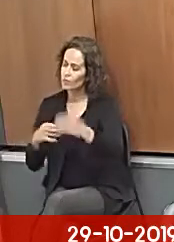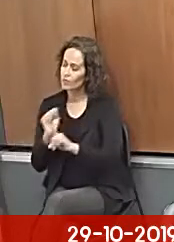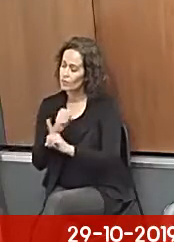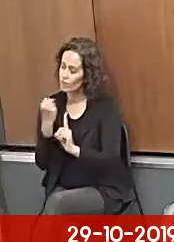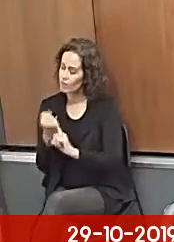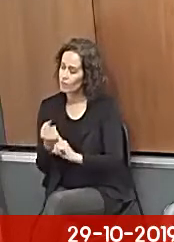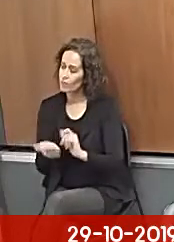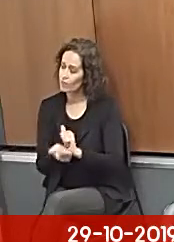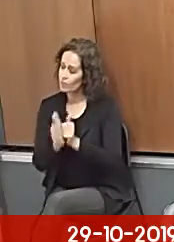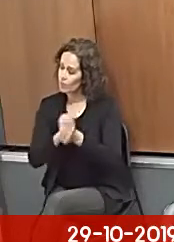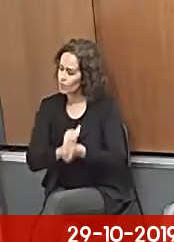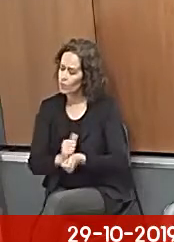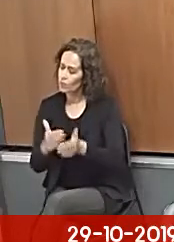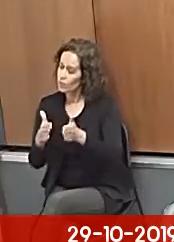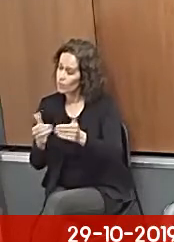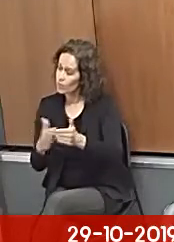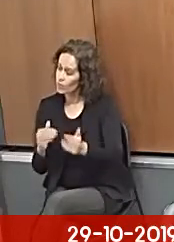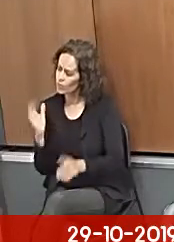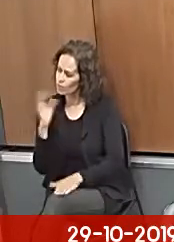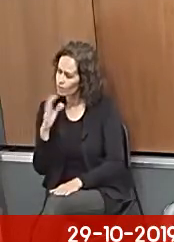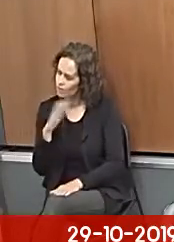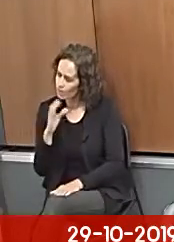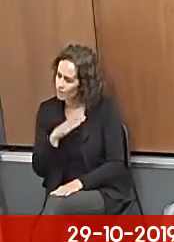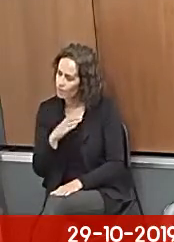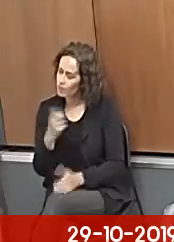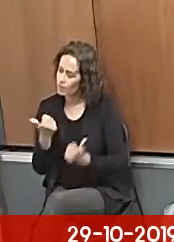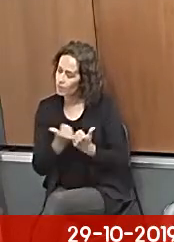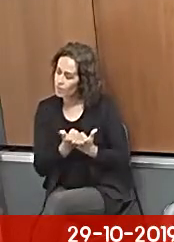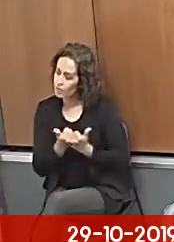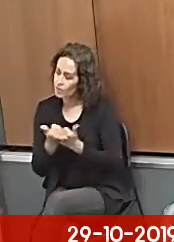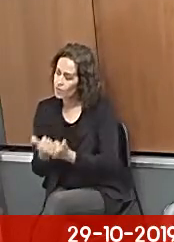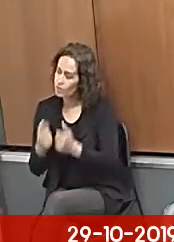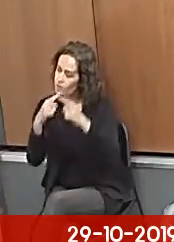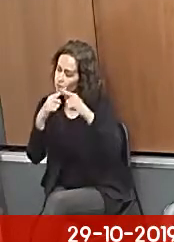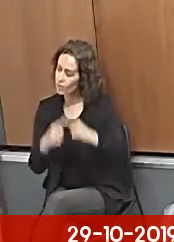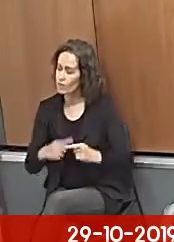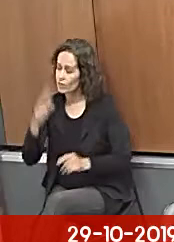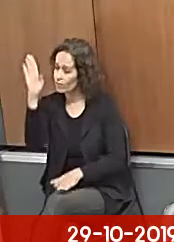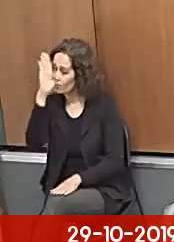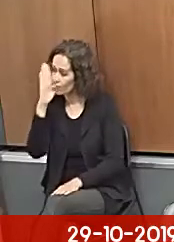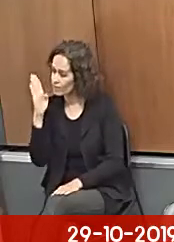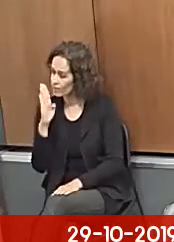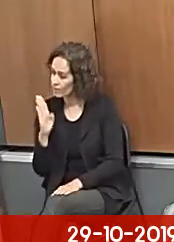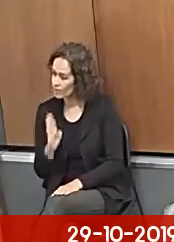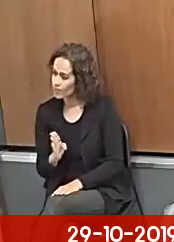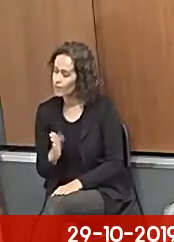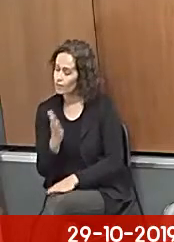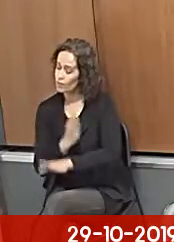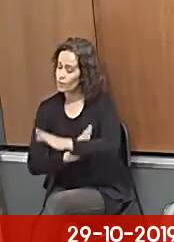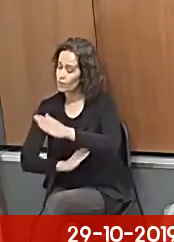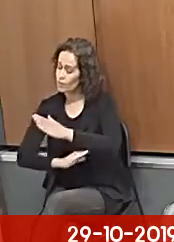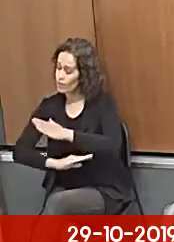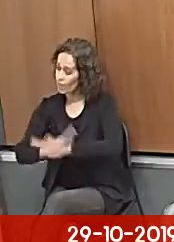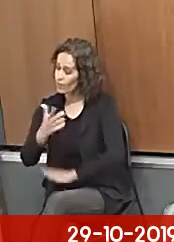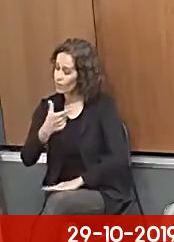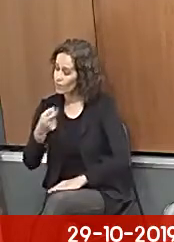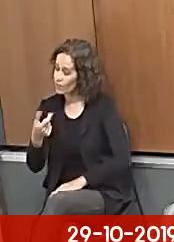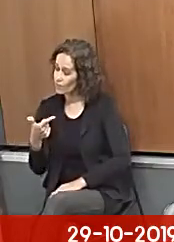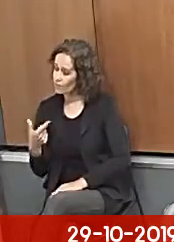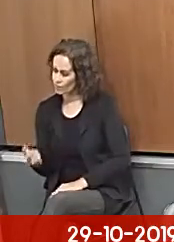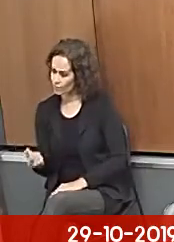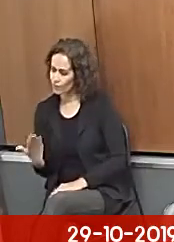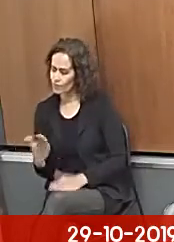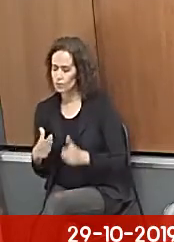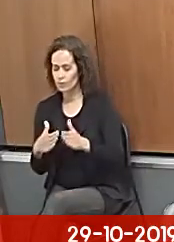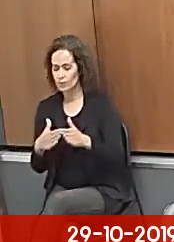Esportes, pedido de providência para apoiar a realização do Campeonato Brasileiro de Amputados de 2020. Então,